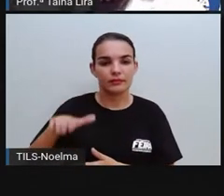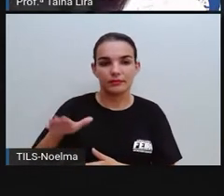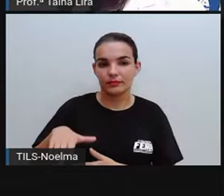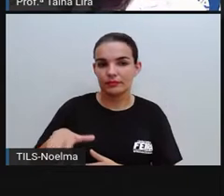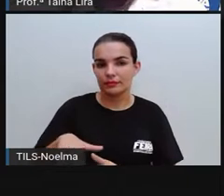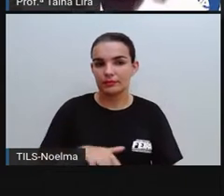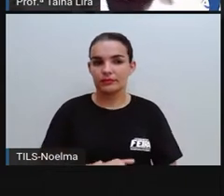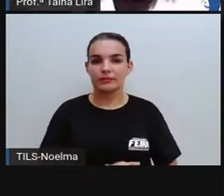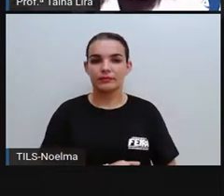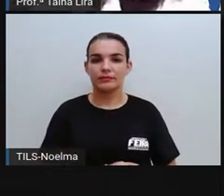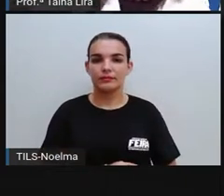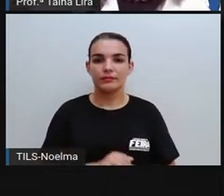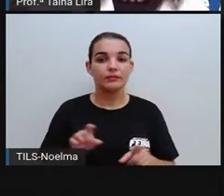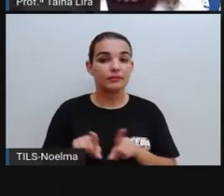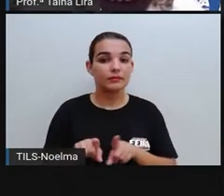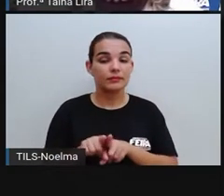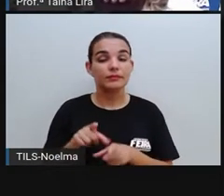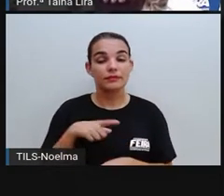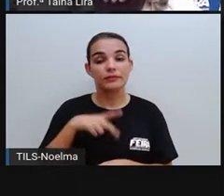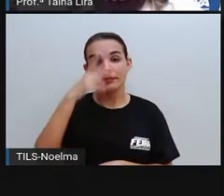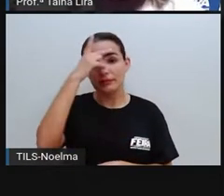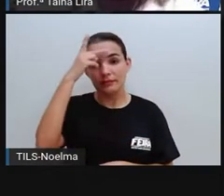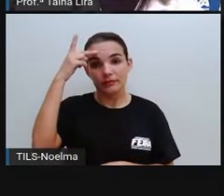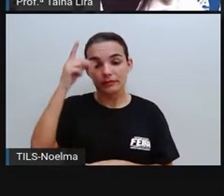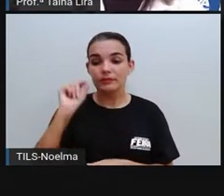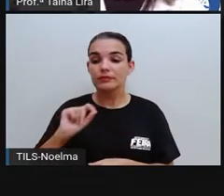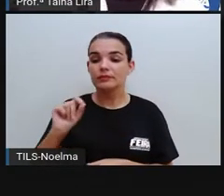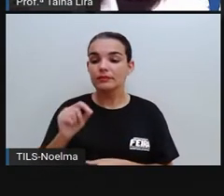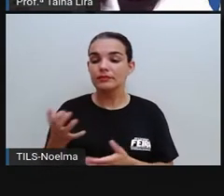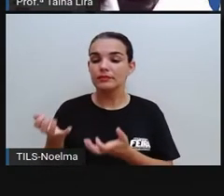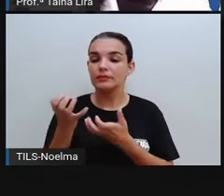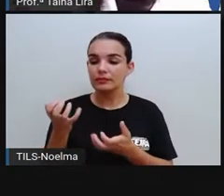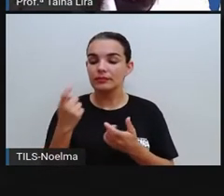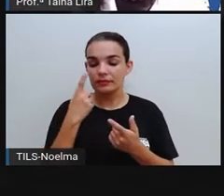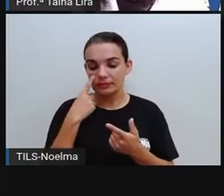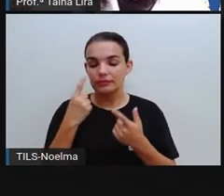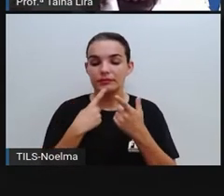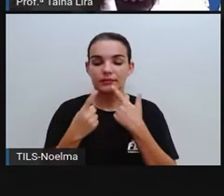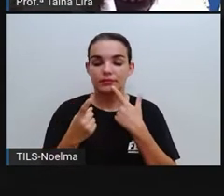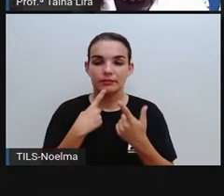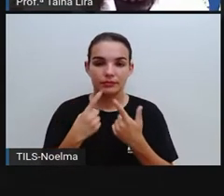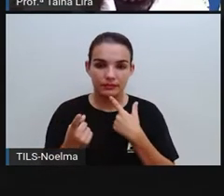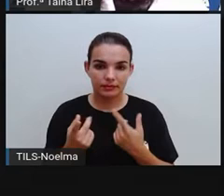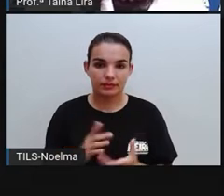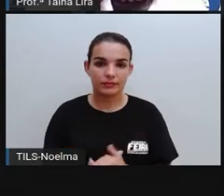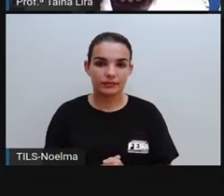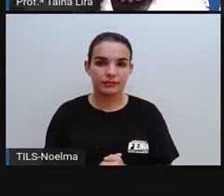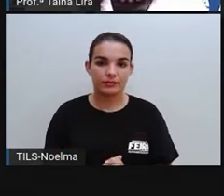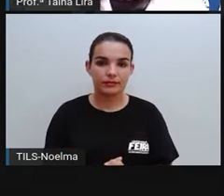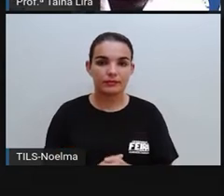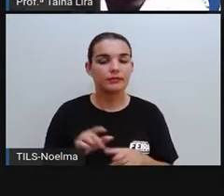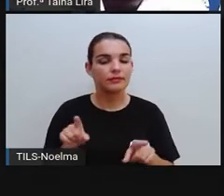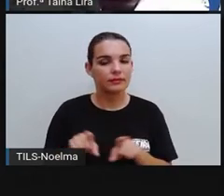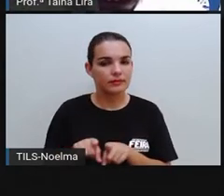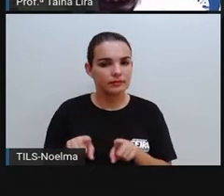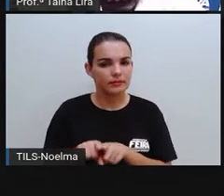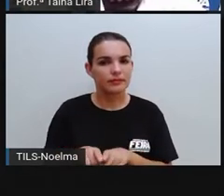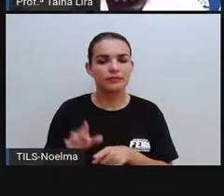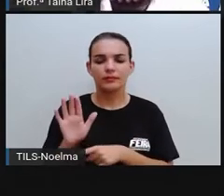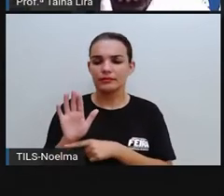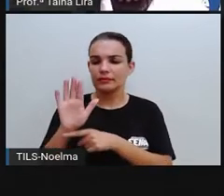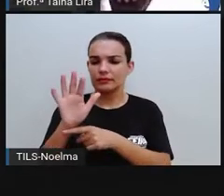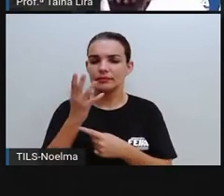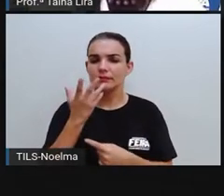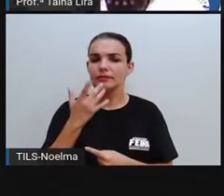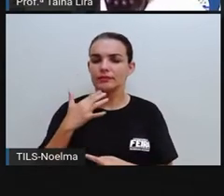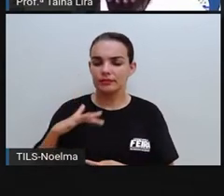também tem um público, né, definido. E ela não deixa também de servir para as crianças, uma